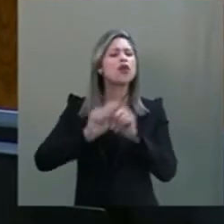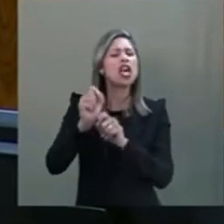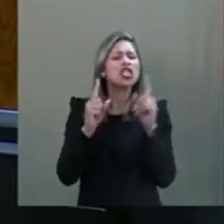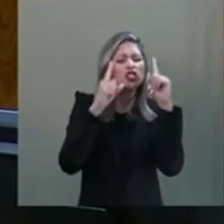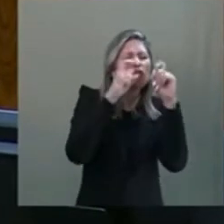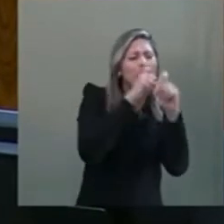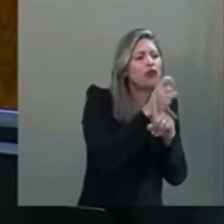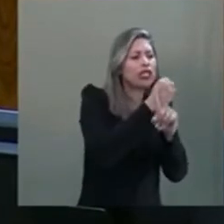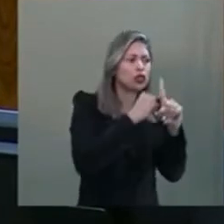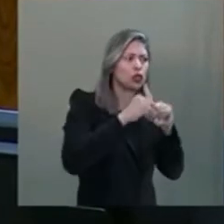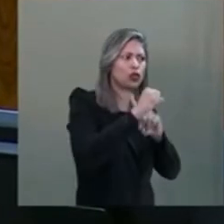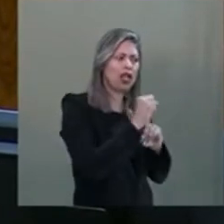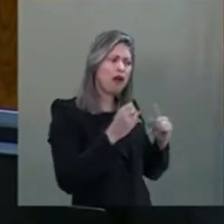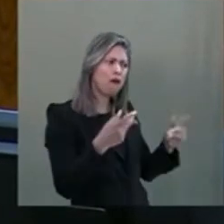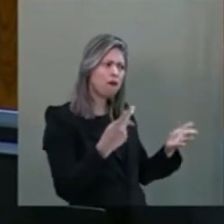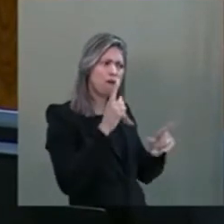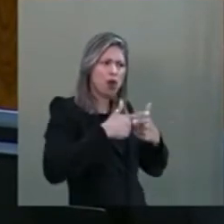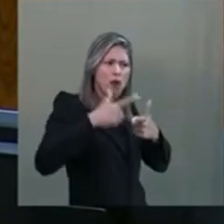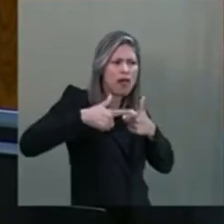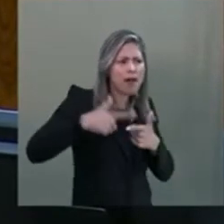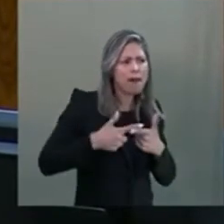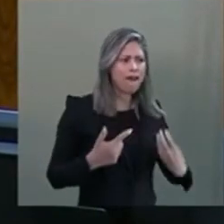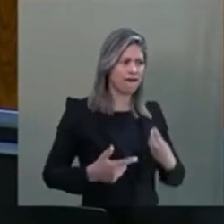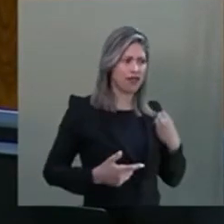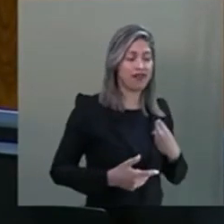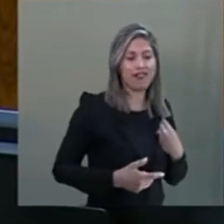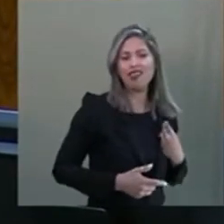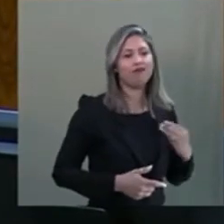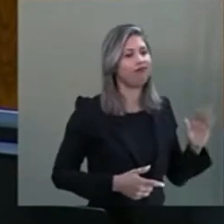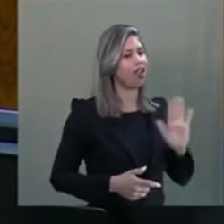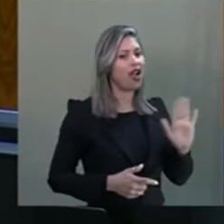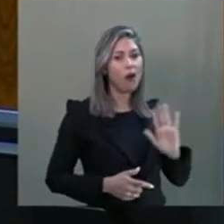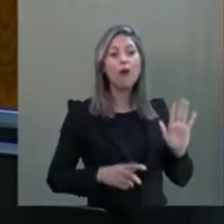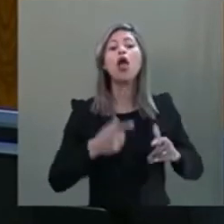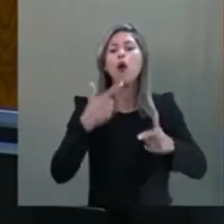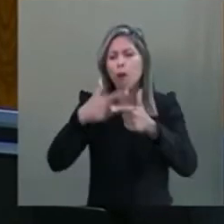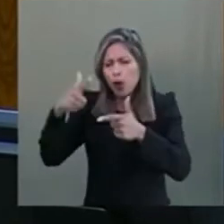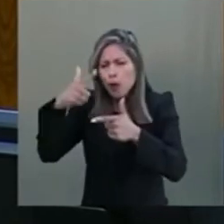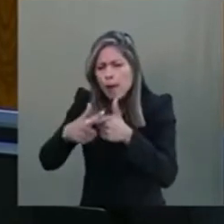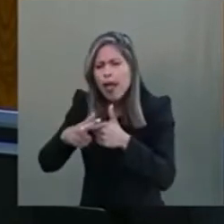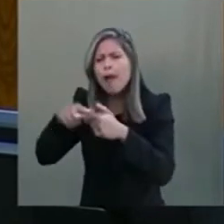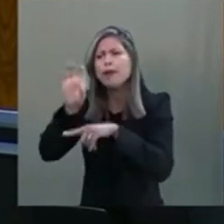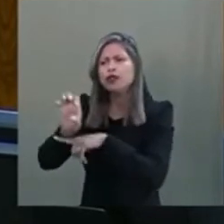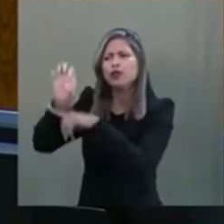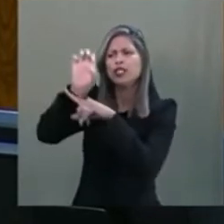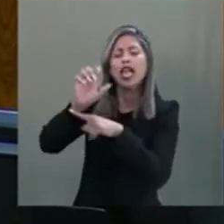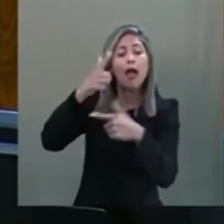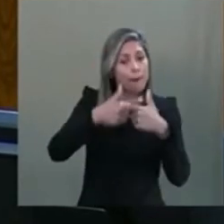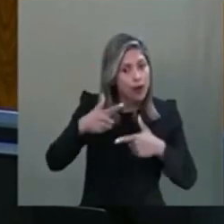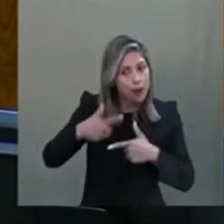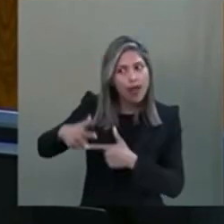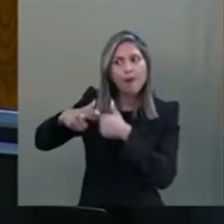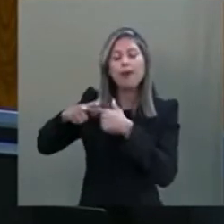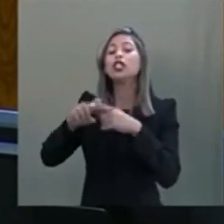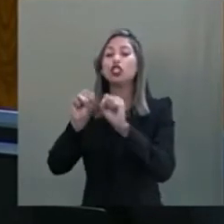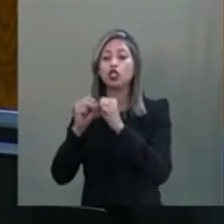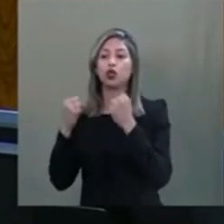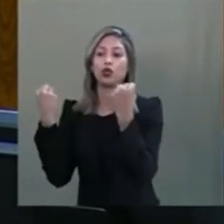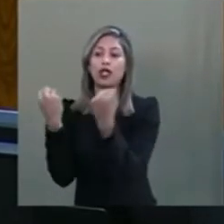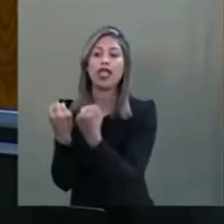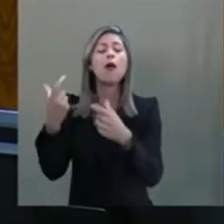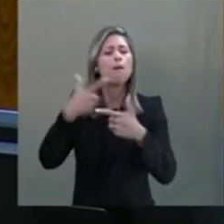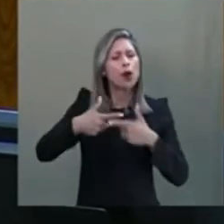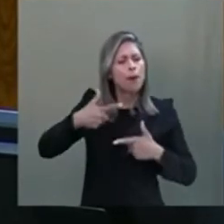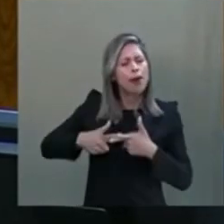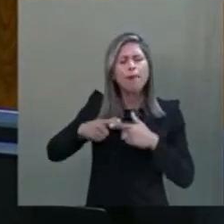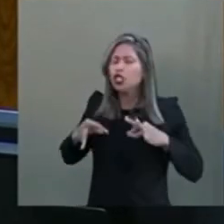quem vive essa realidade, é um problema do Estado, é um problema da sociedade, é um problema de todos